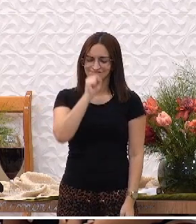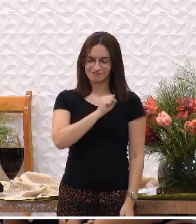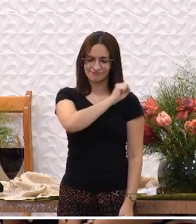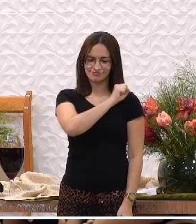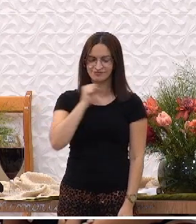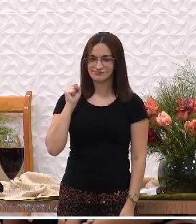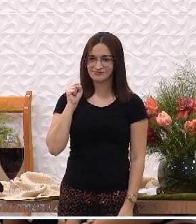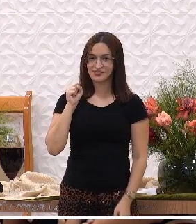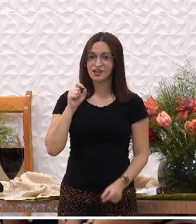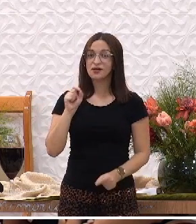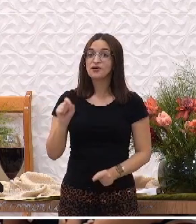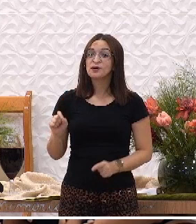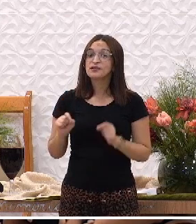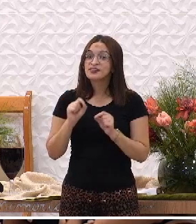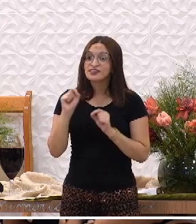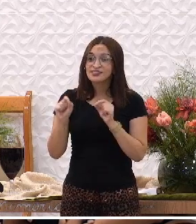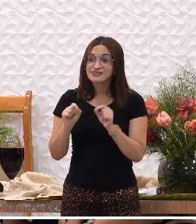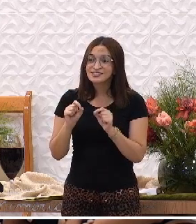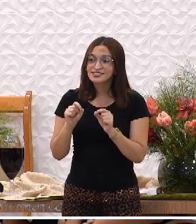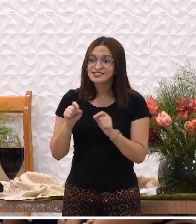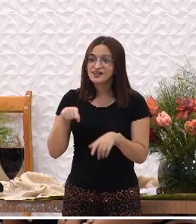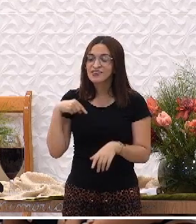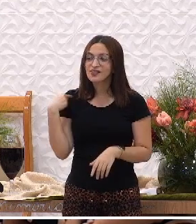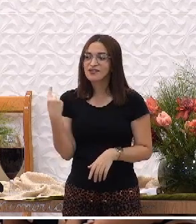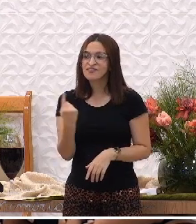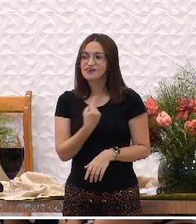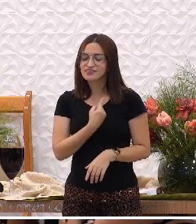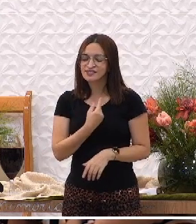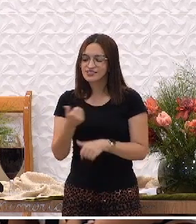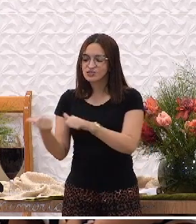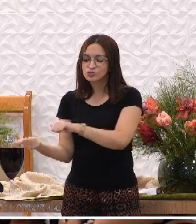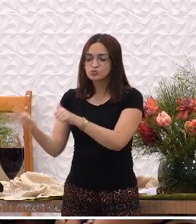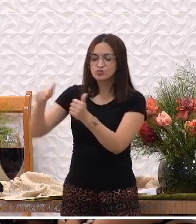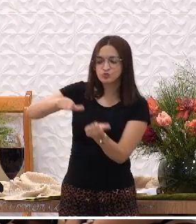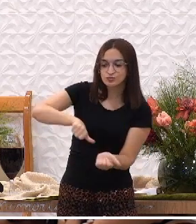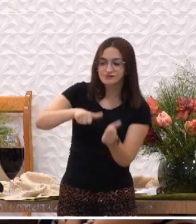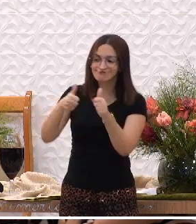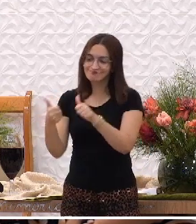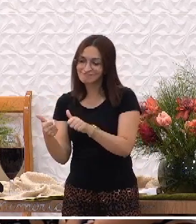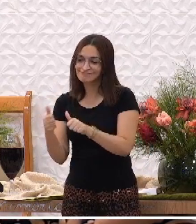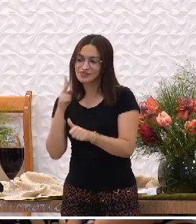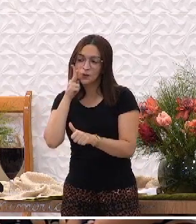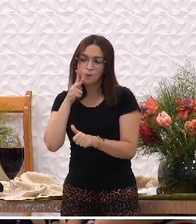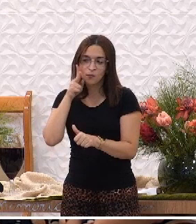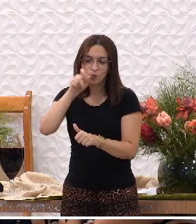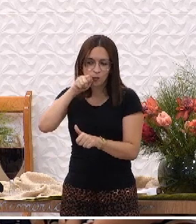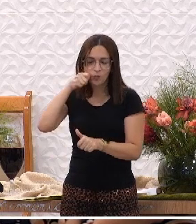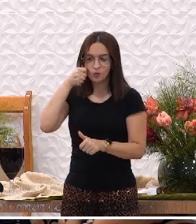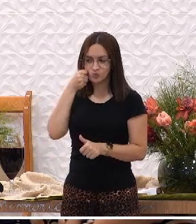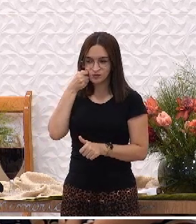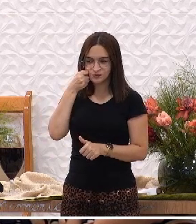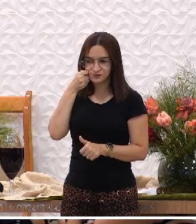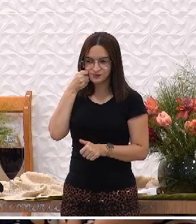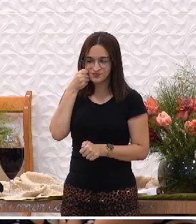Isso quer dizer que para nós o batismo e a ceia não são apenas ordenanças, mas